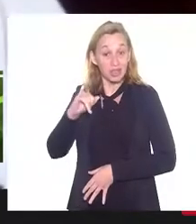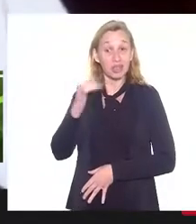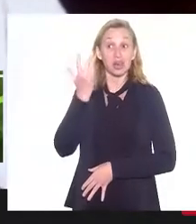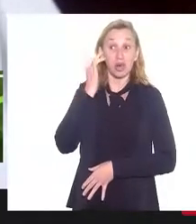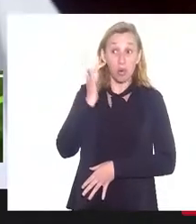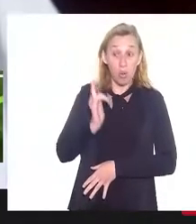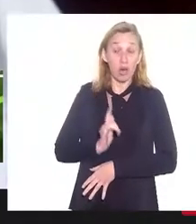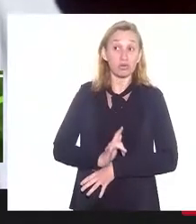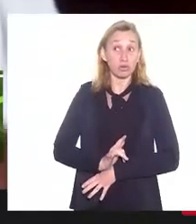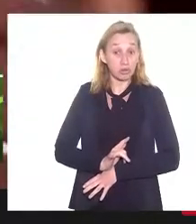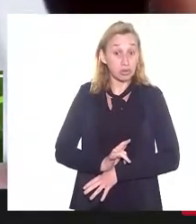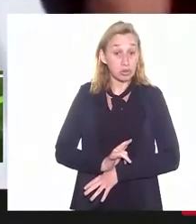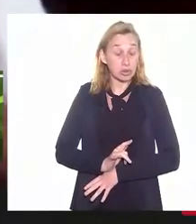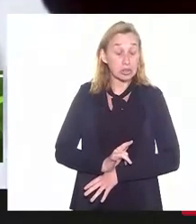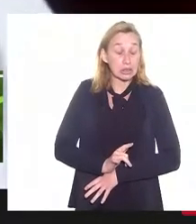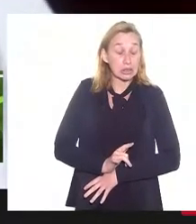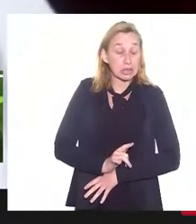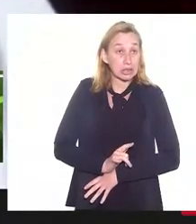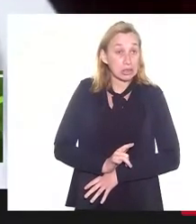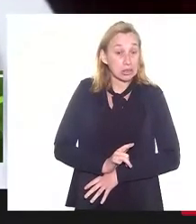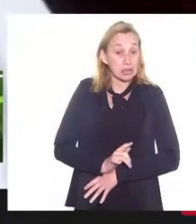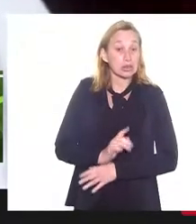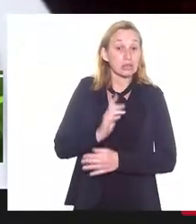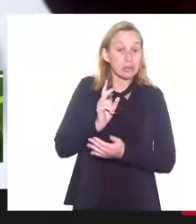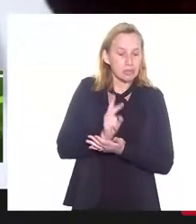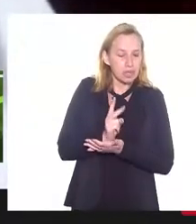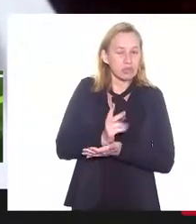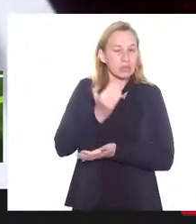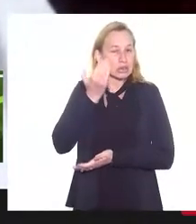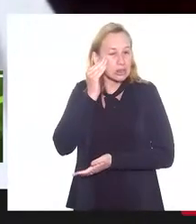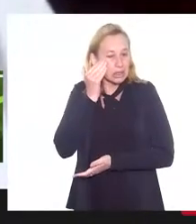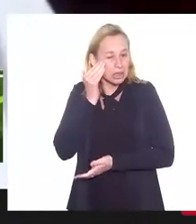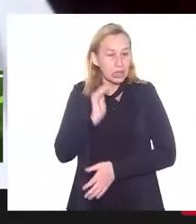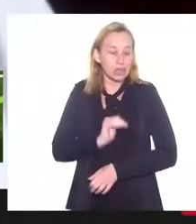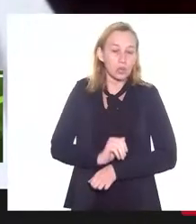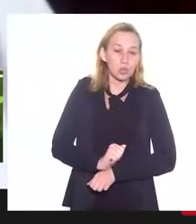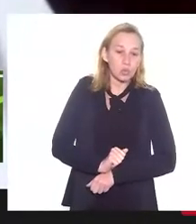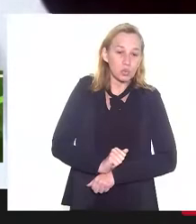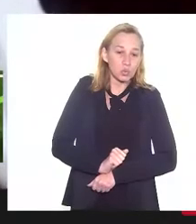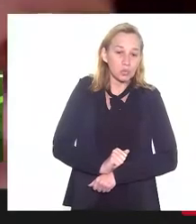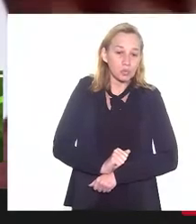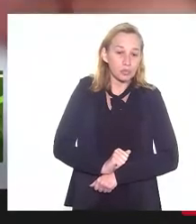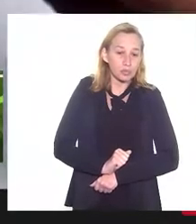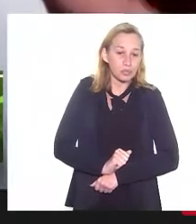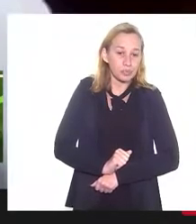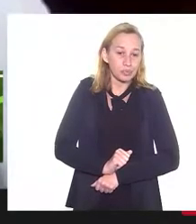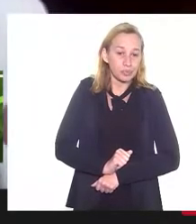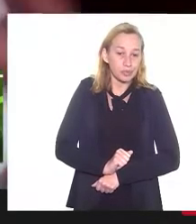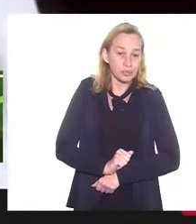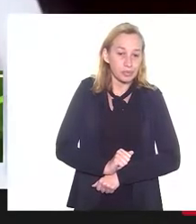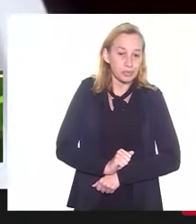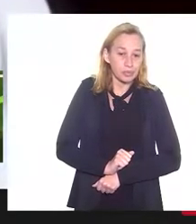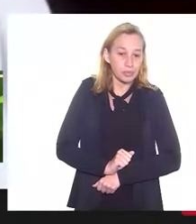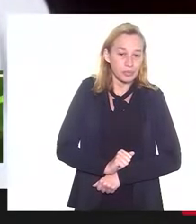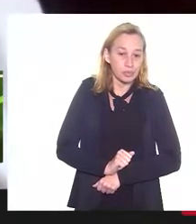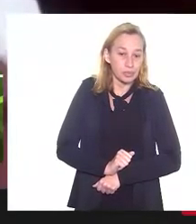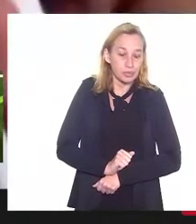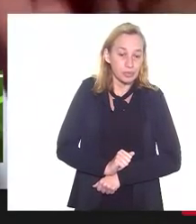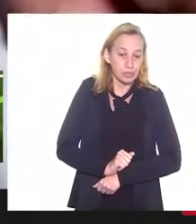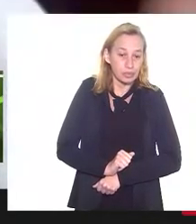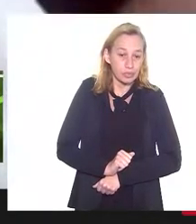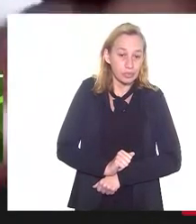ainda, apesar de entender que a intolerância religiosa